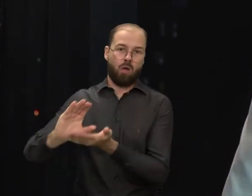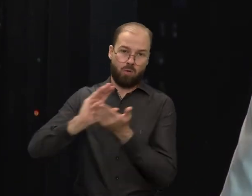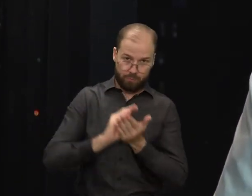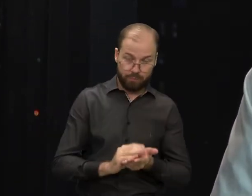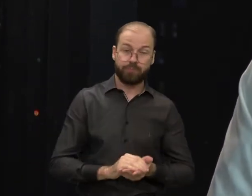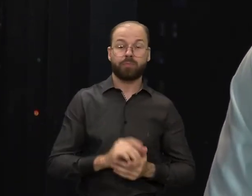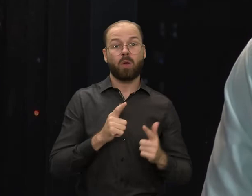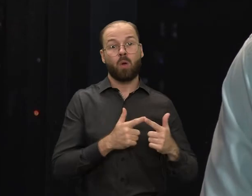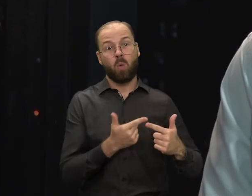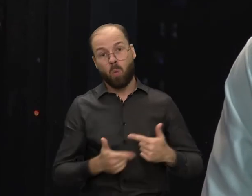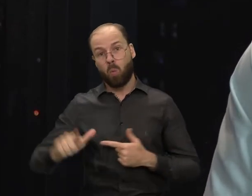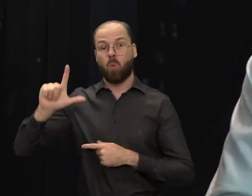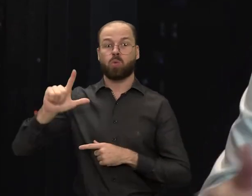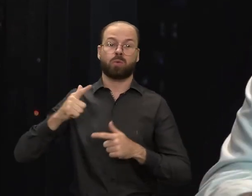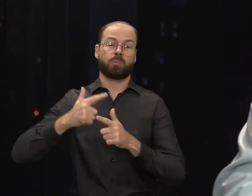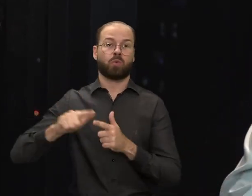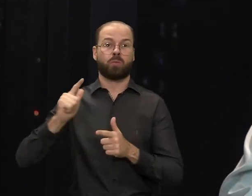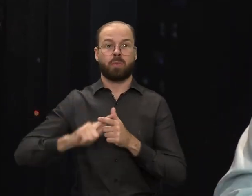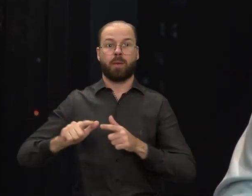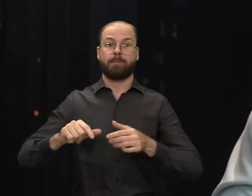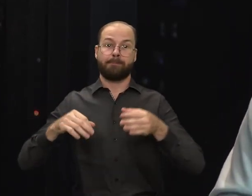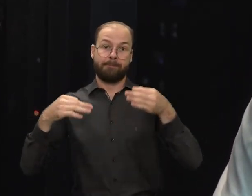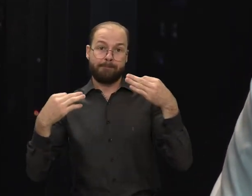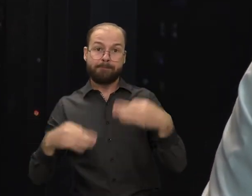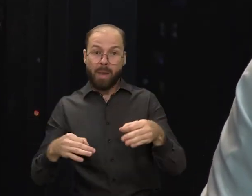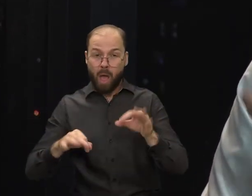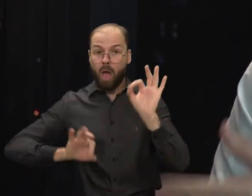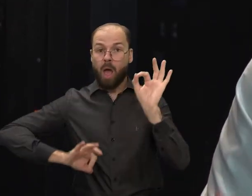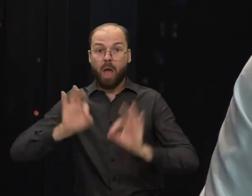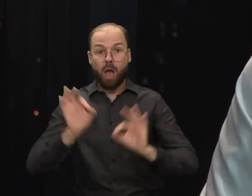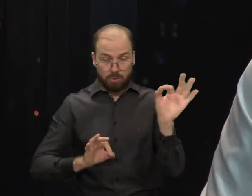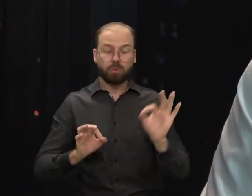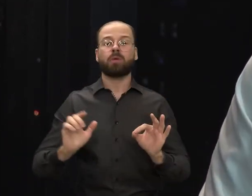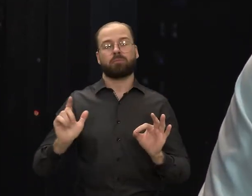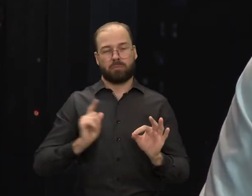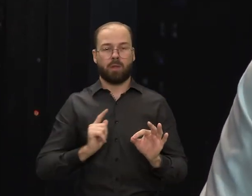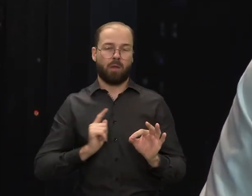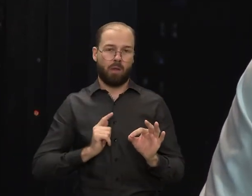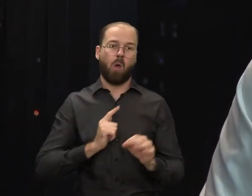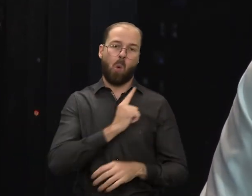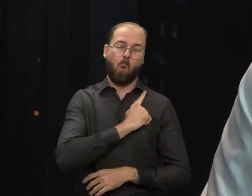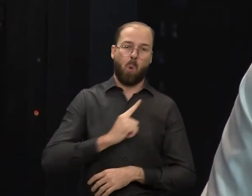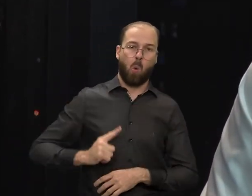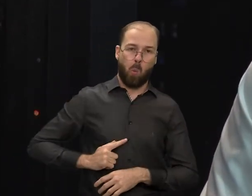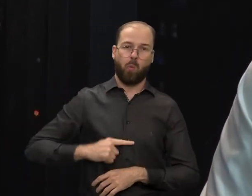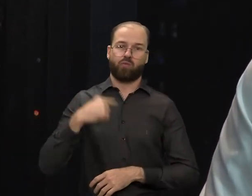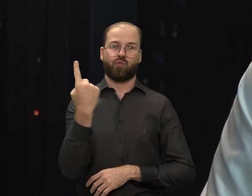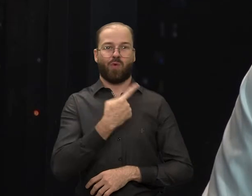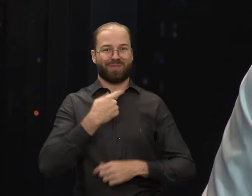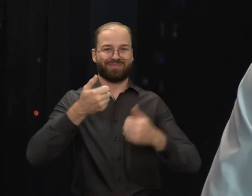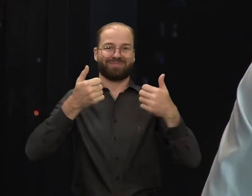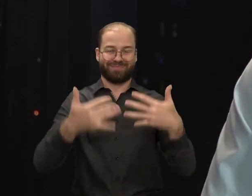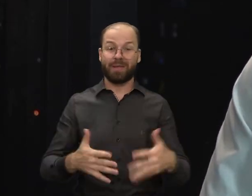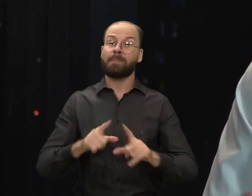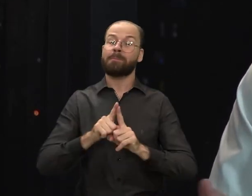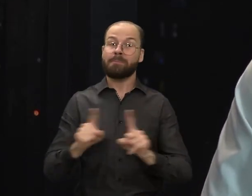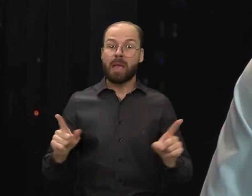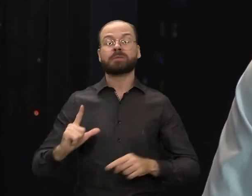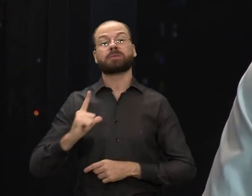plano, né? A gente está falando de plano de governo, mas existem uns planos, né? Que o governo